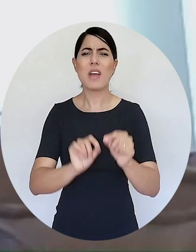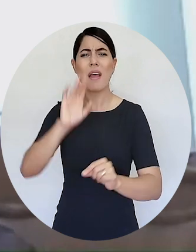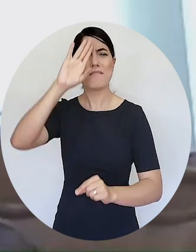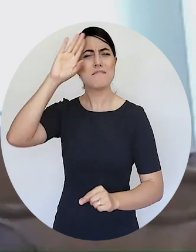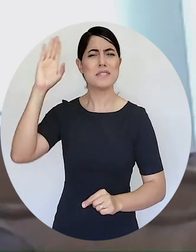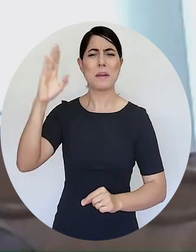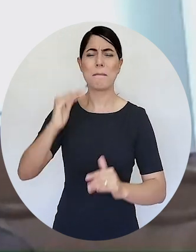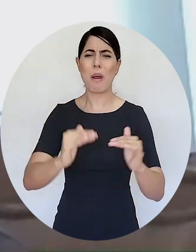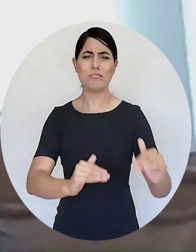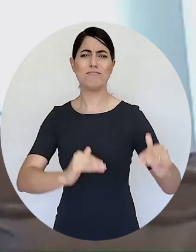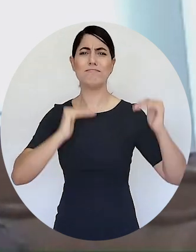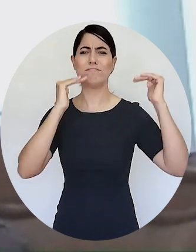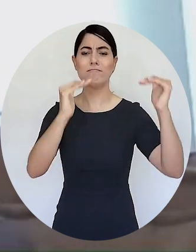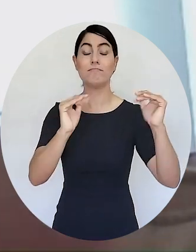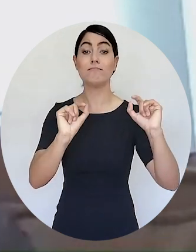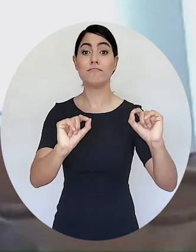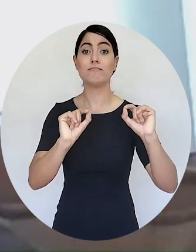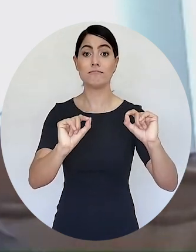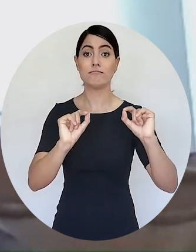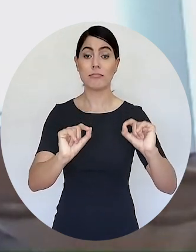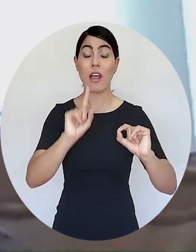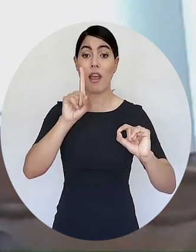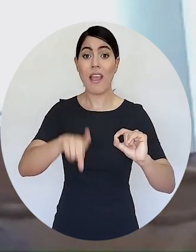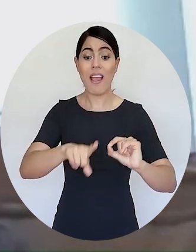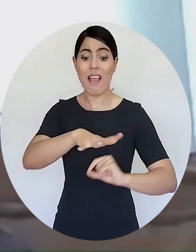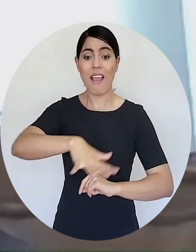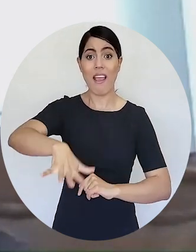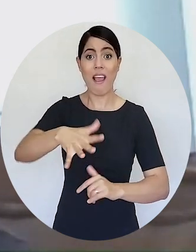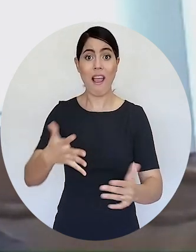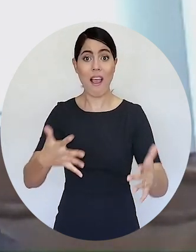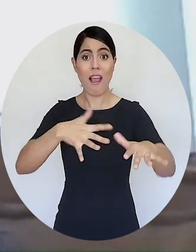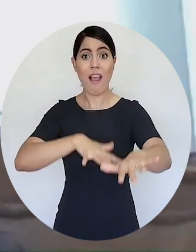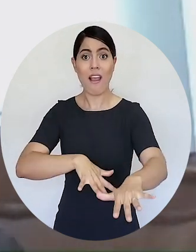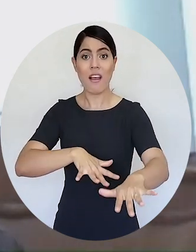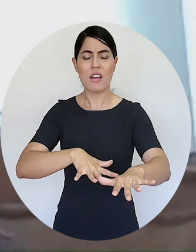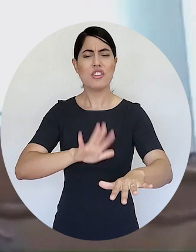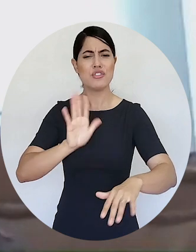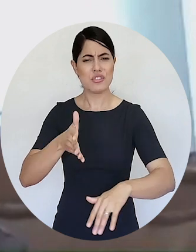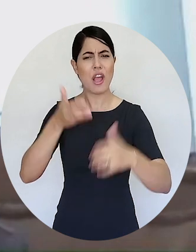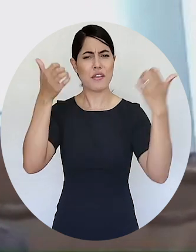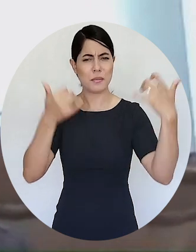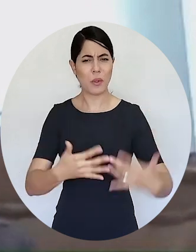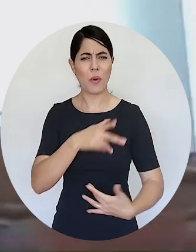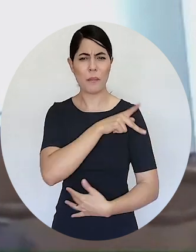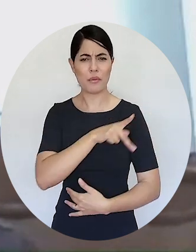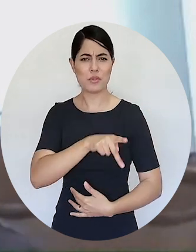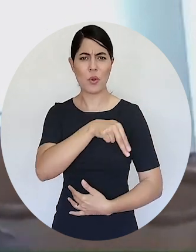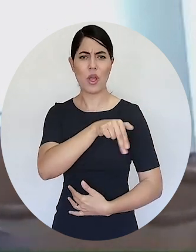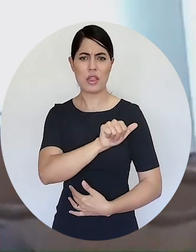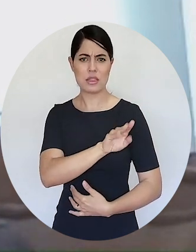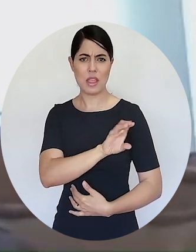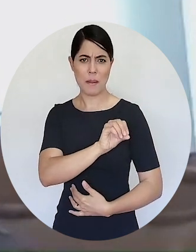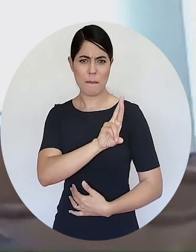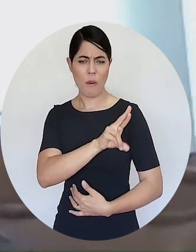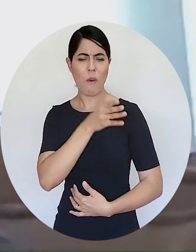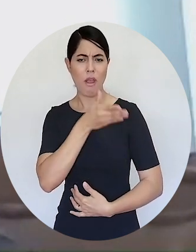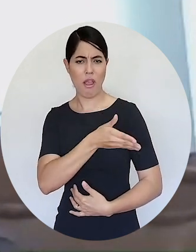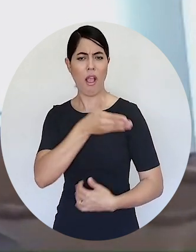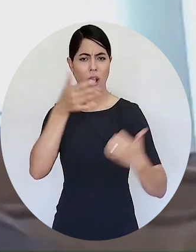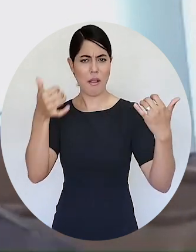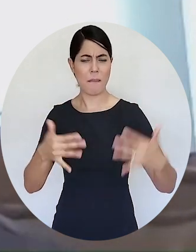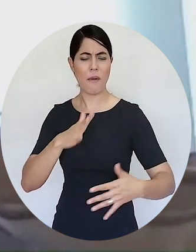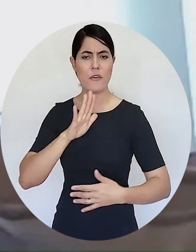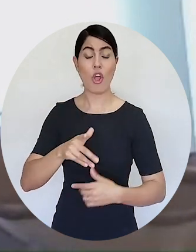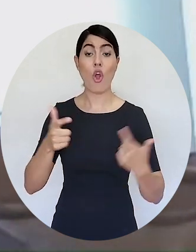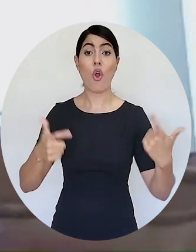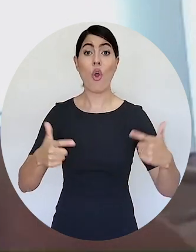mais. É a implantação de princípios que, como foi colocado pelo professor Narbor, estão lá na nossa Constituição, é por